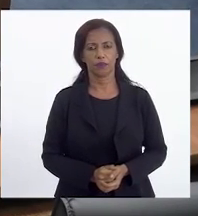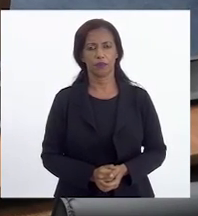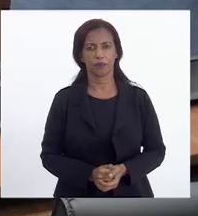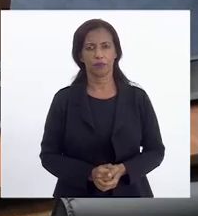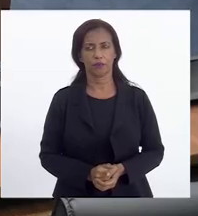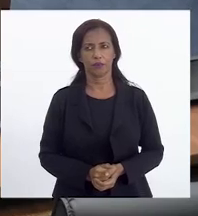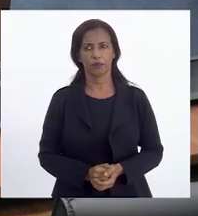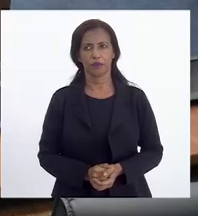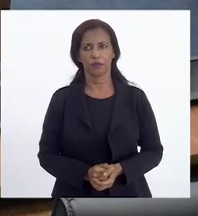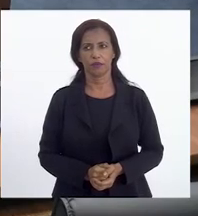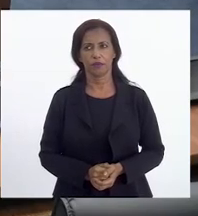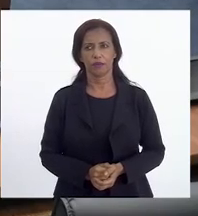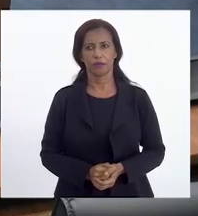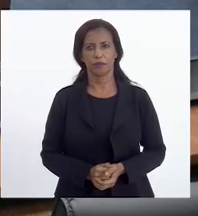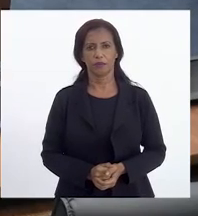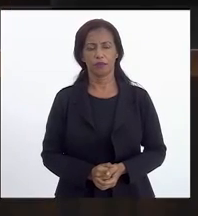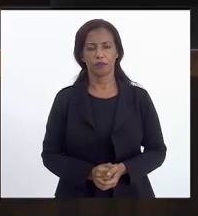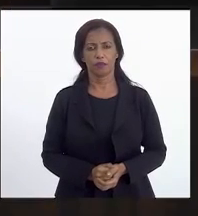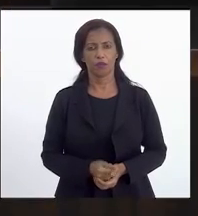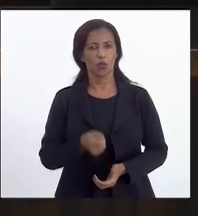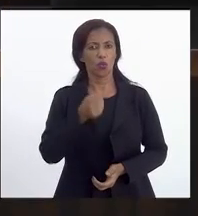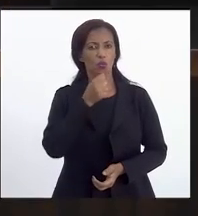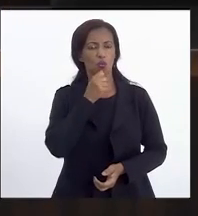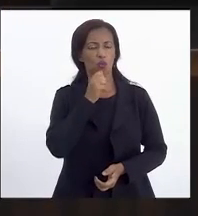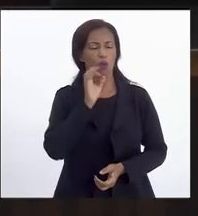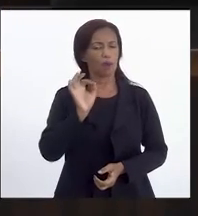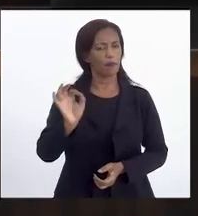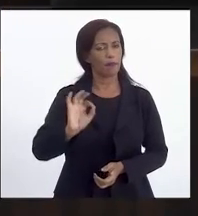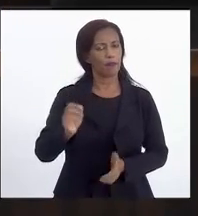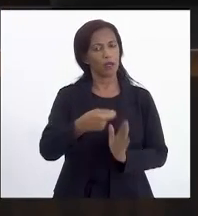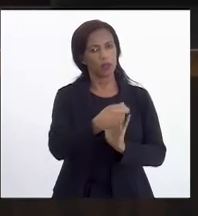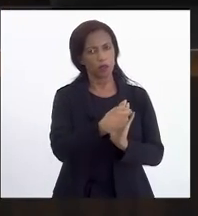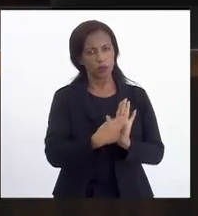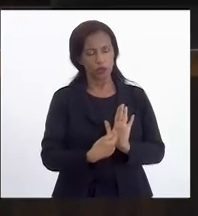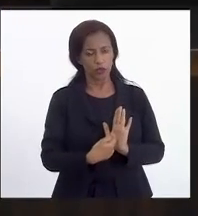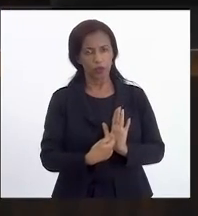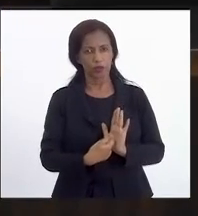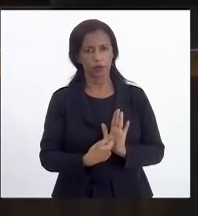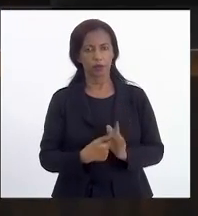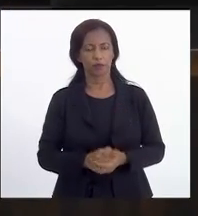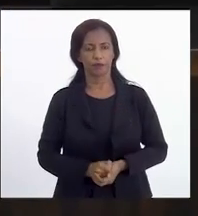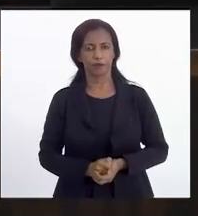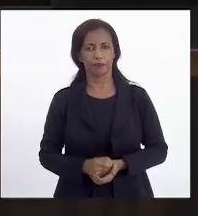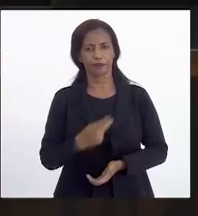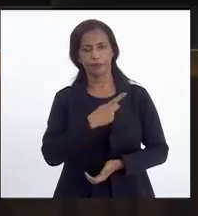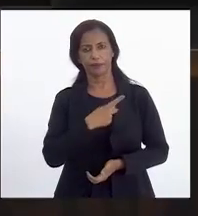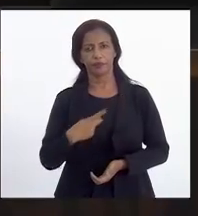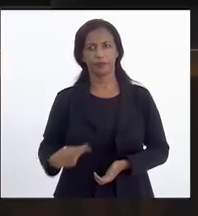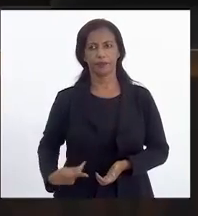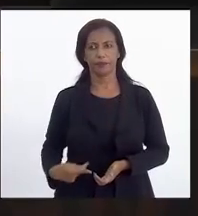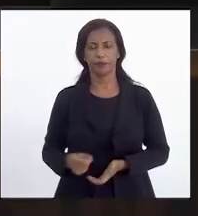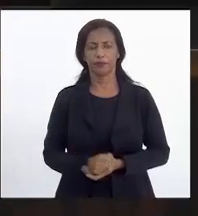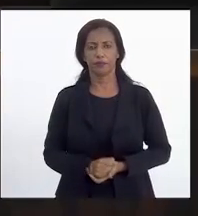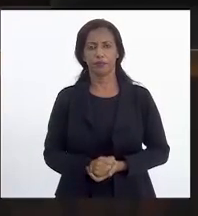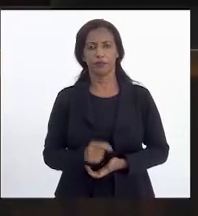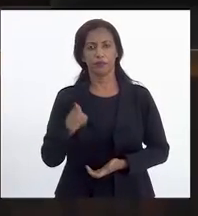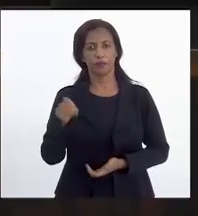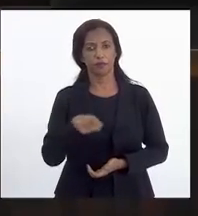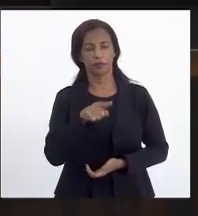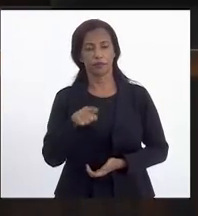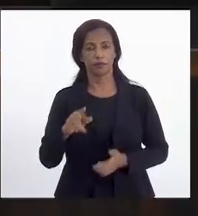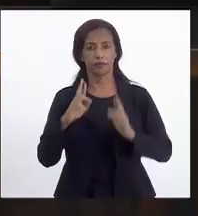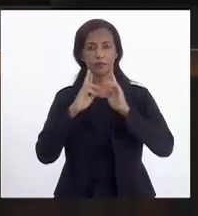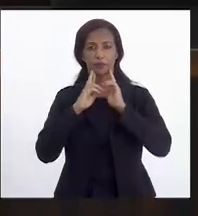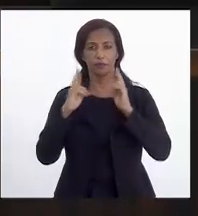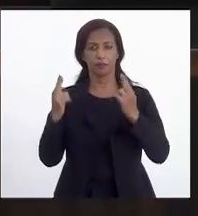e não havendo mais oradores inscritos a presidência suspende a